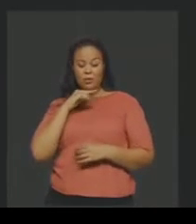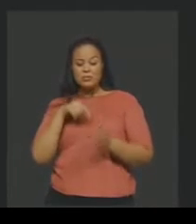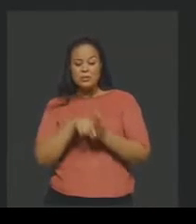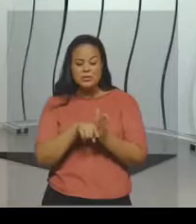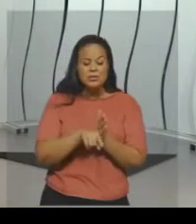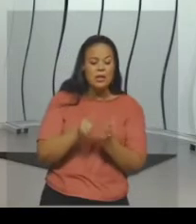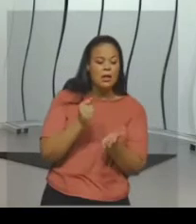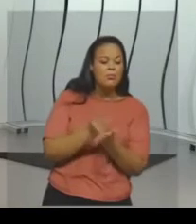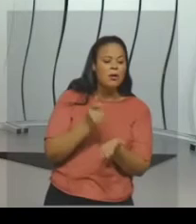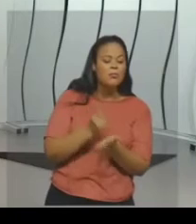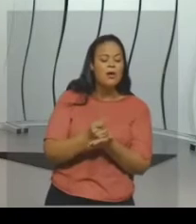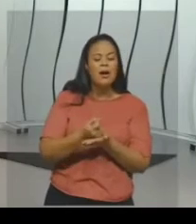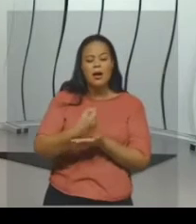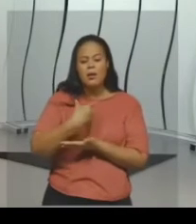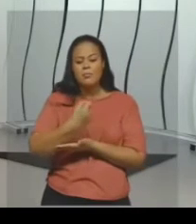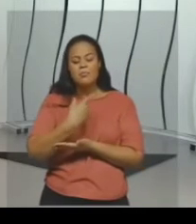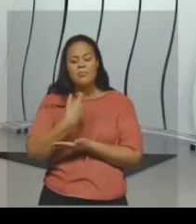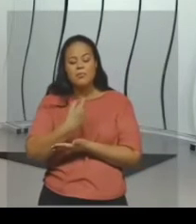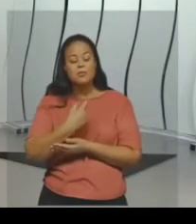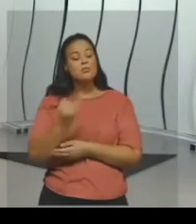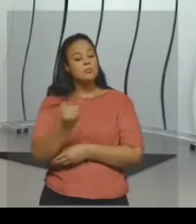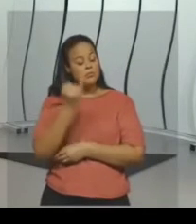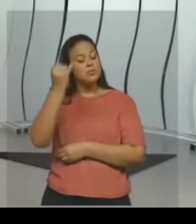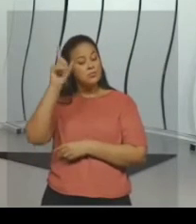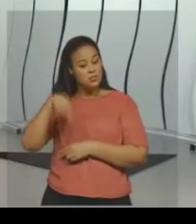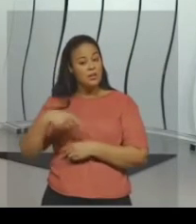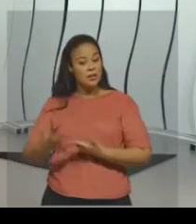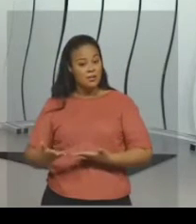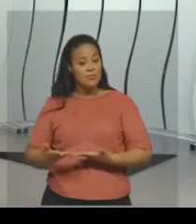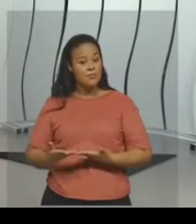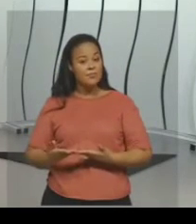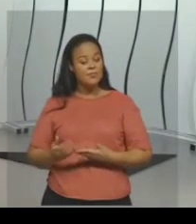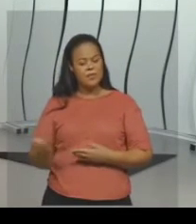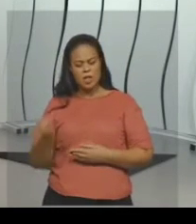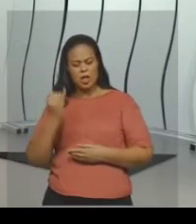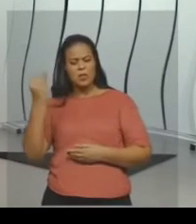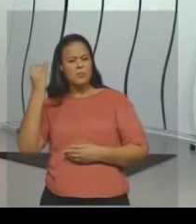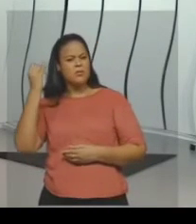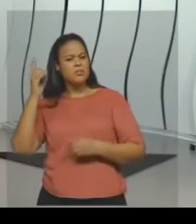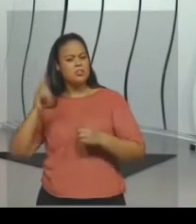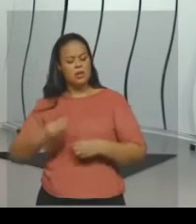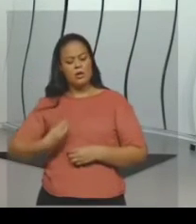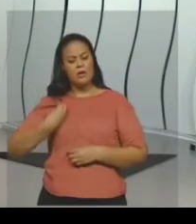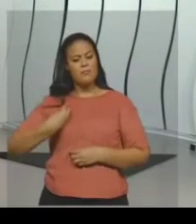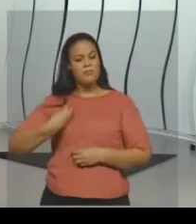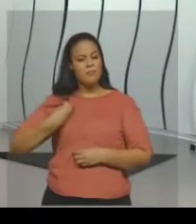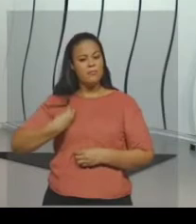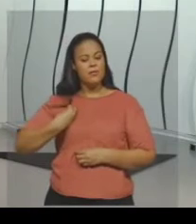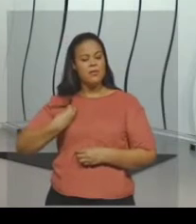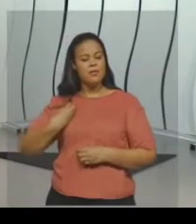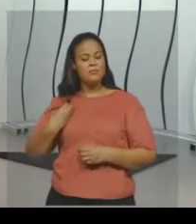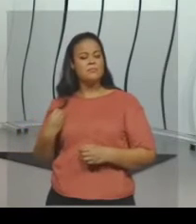pesquisar, fazer remédio, ou seja, é importante. Importante é tudo que afeta a vida.